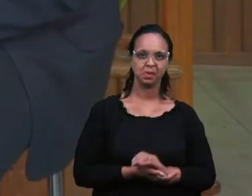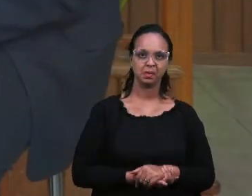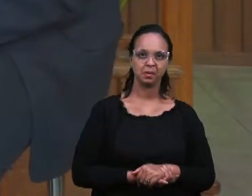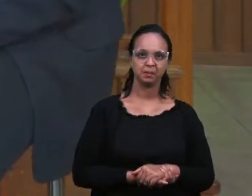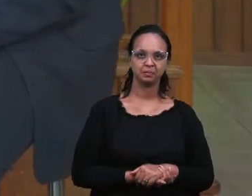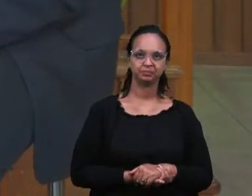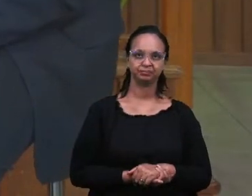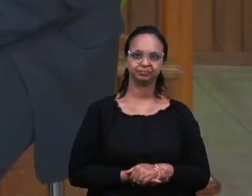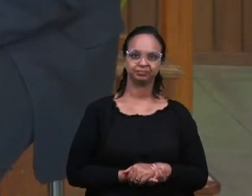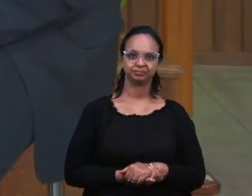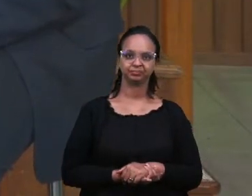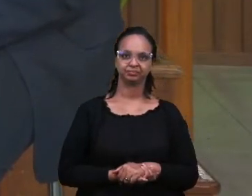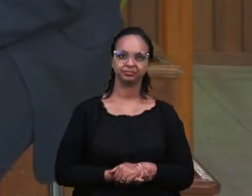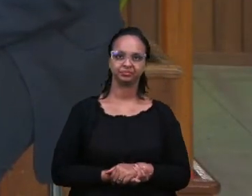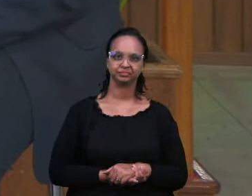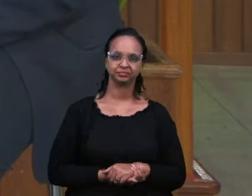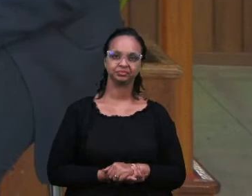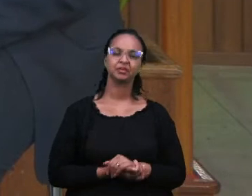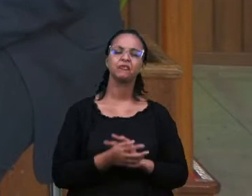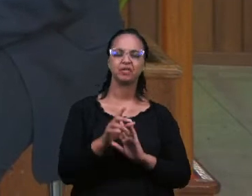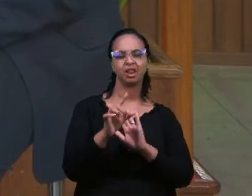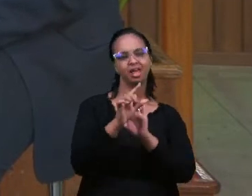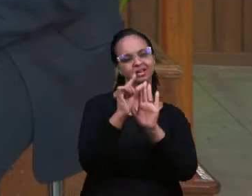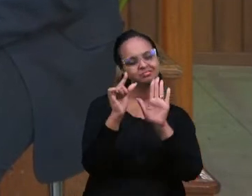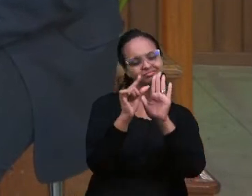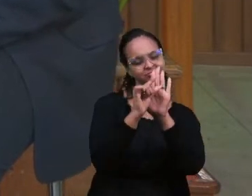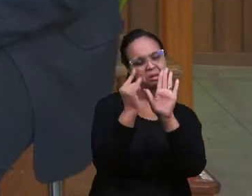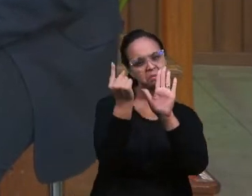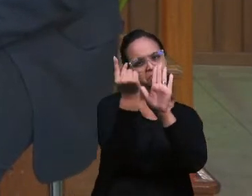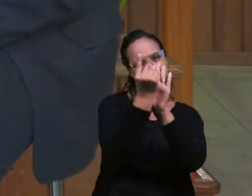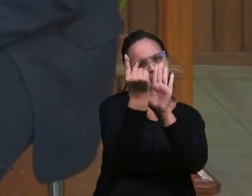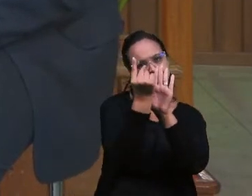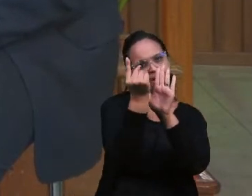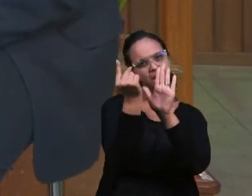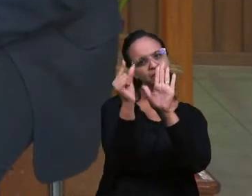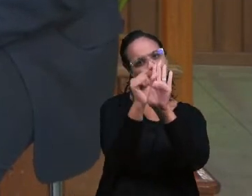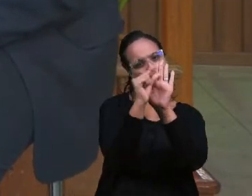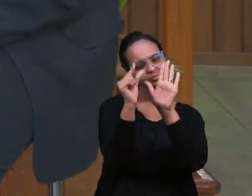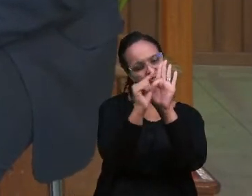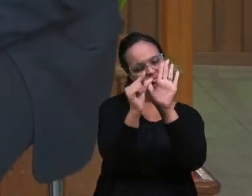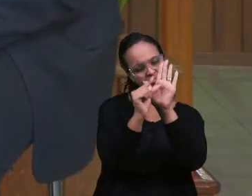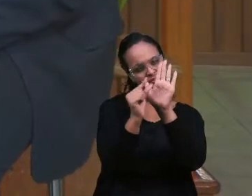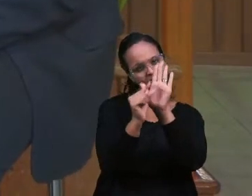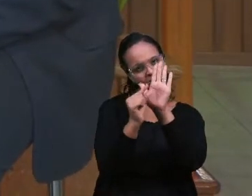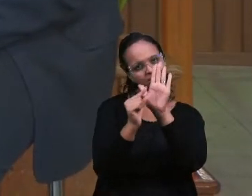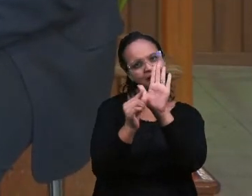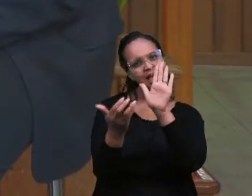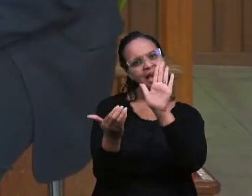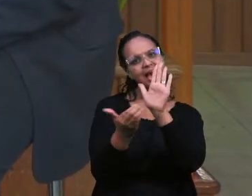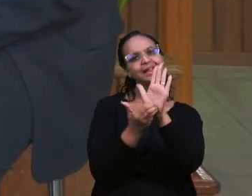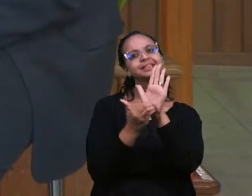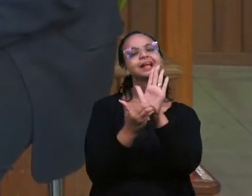Atos verso? 12. Vamos ler alguns versos a partir do primeiro até o verso